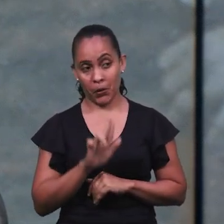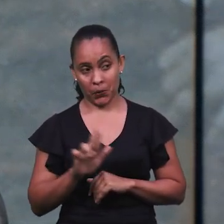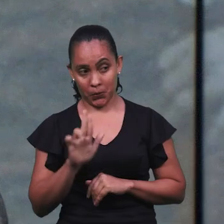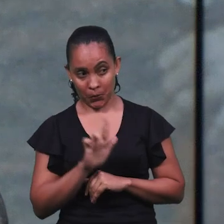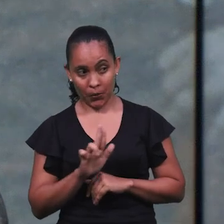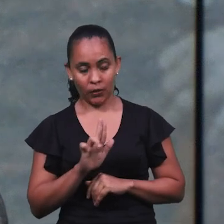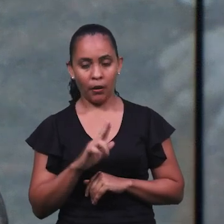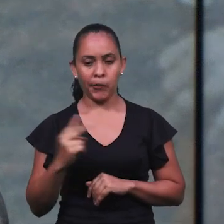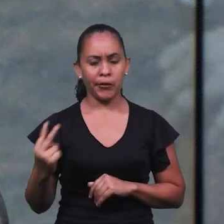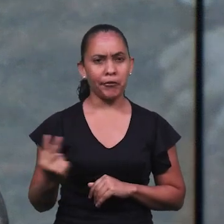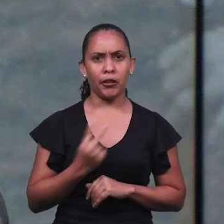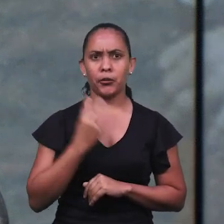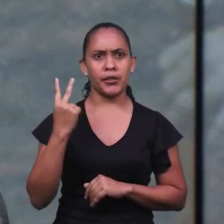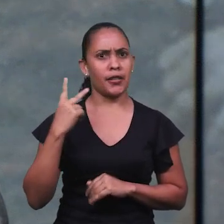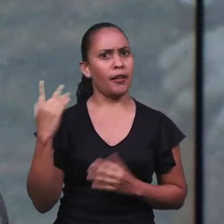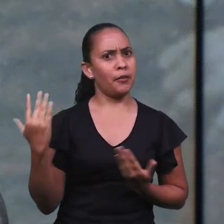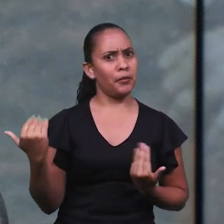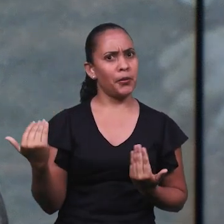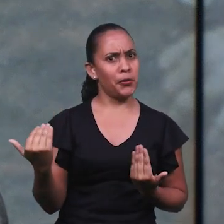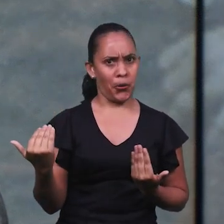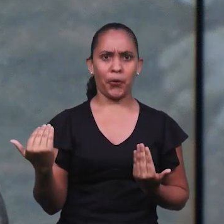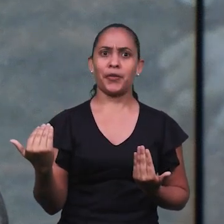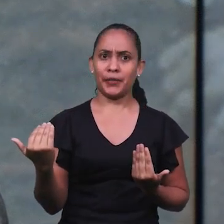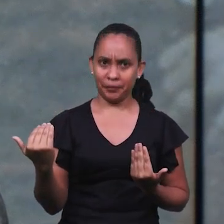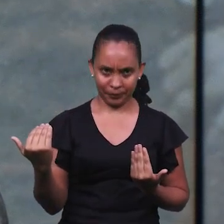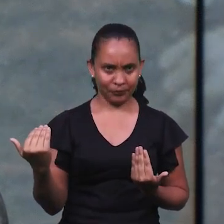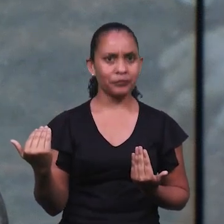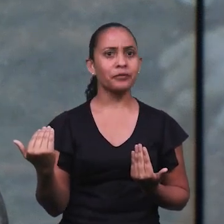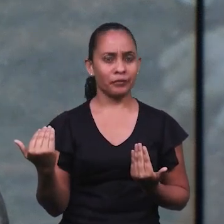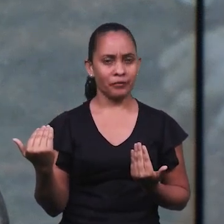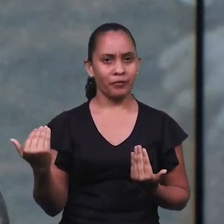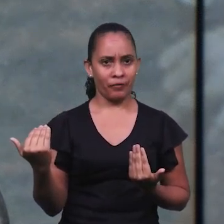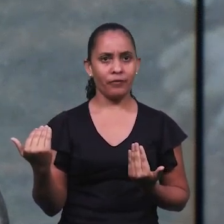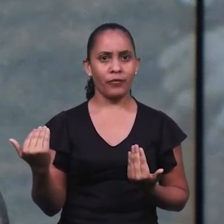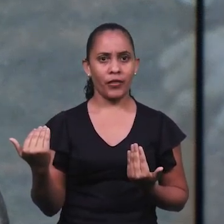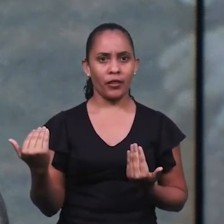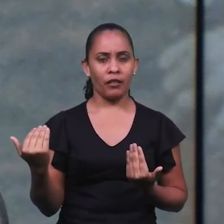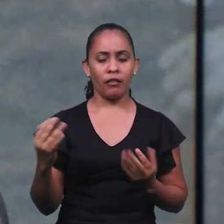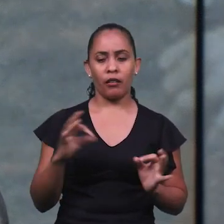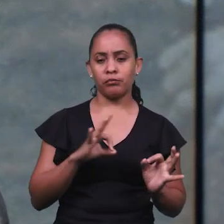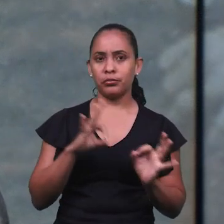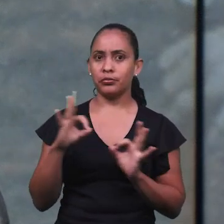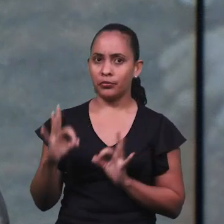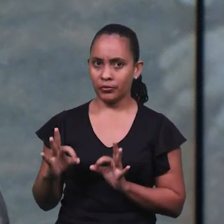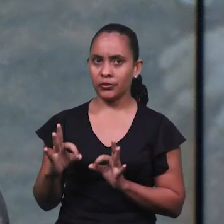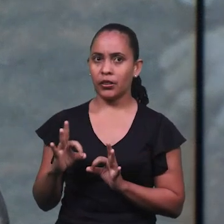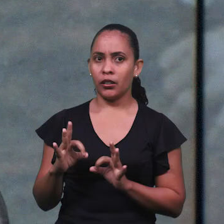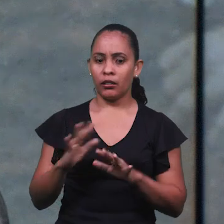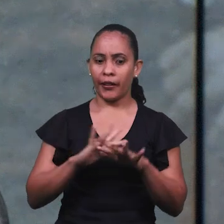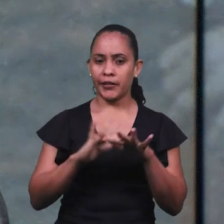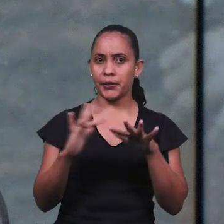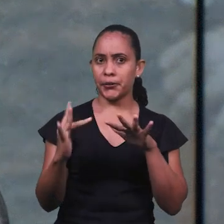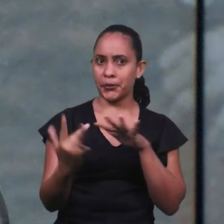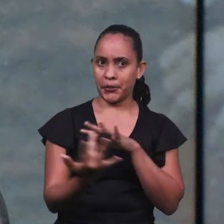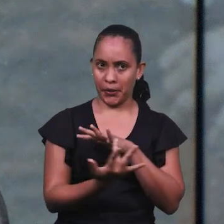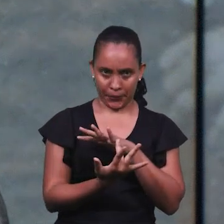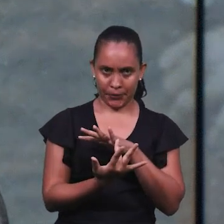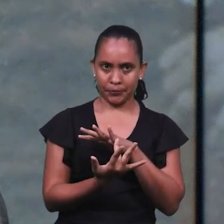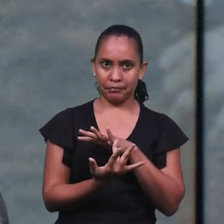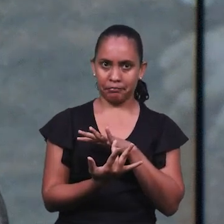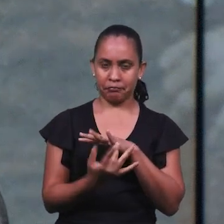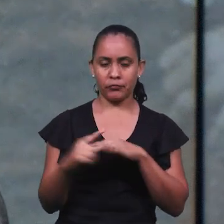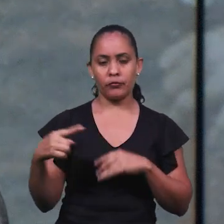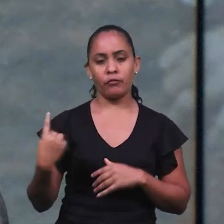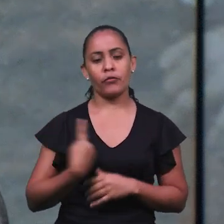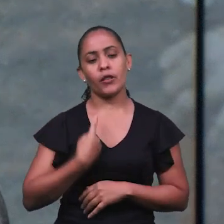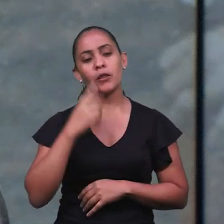muito valorizado pelo jovem e faz parte muito do dia a dia do jovem, redes sociais. Então aquilo